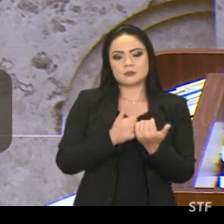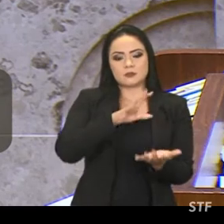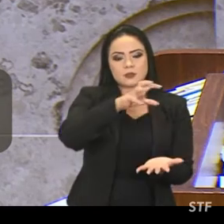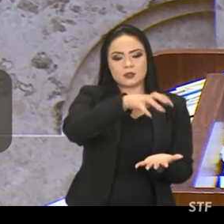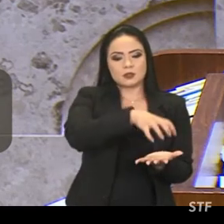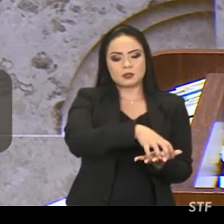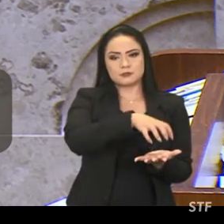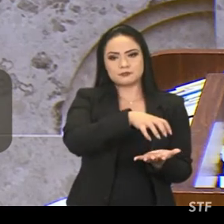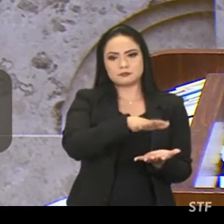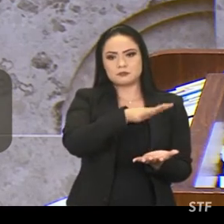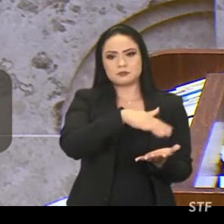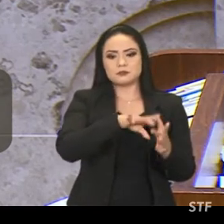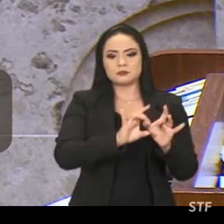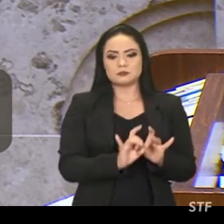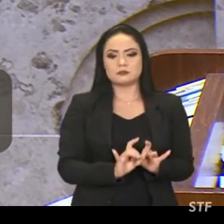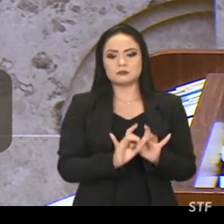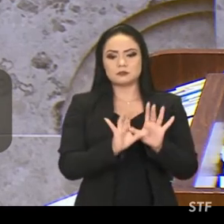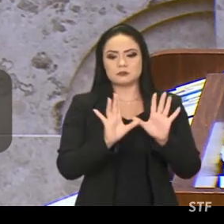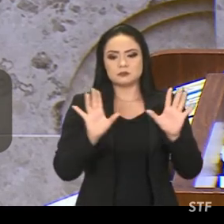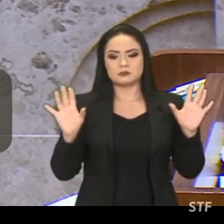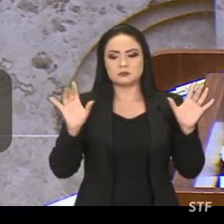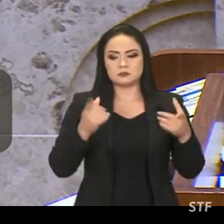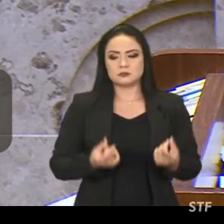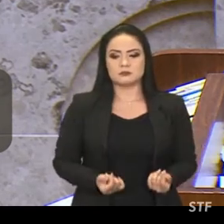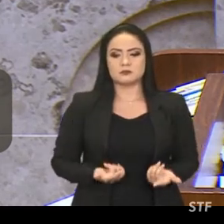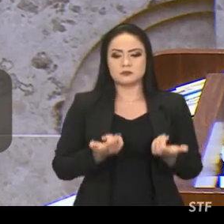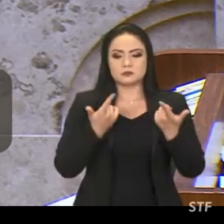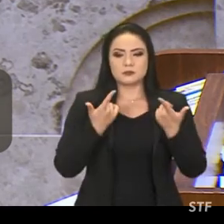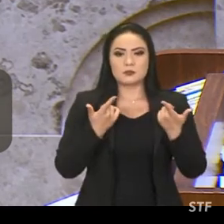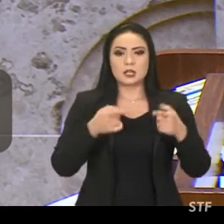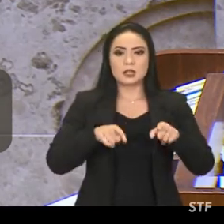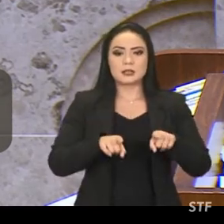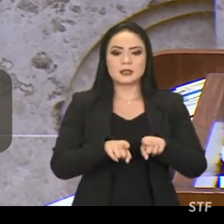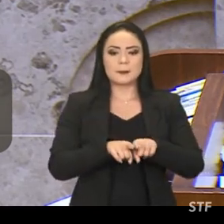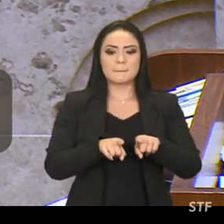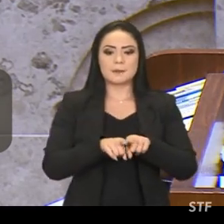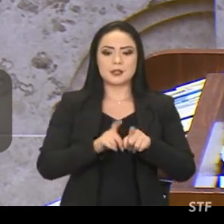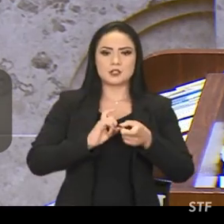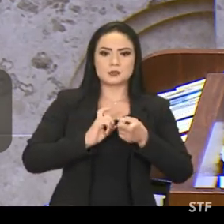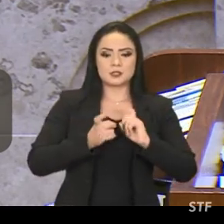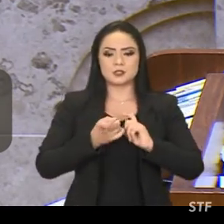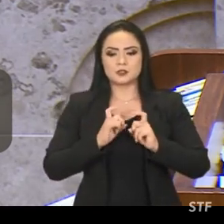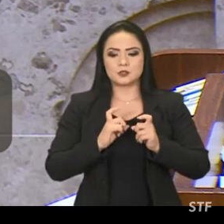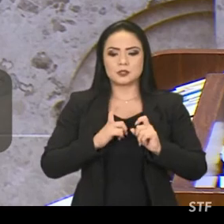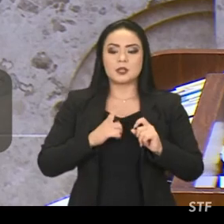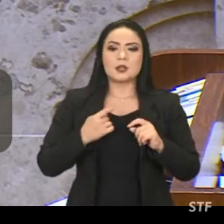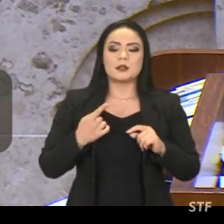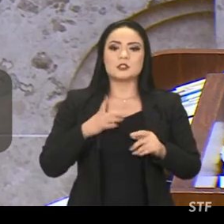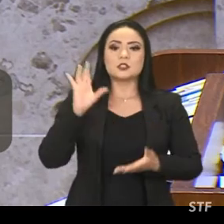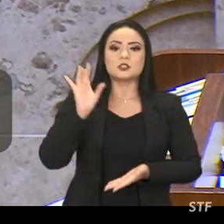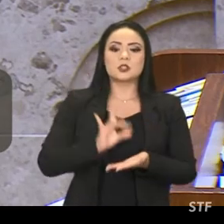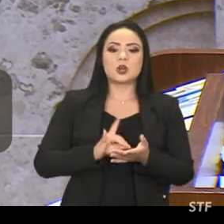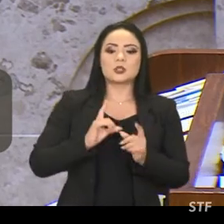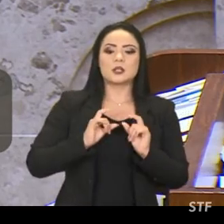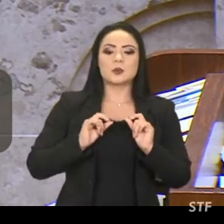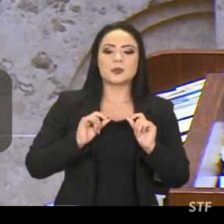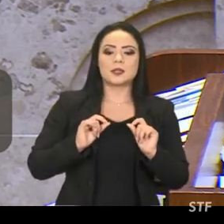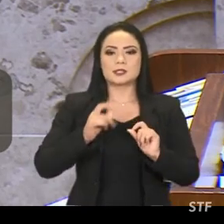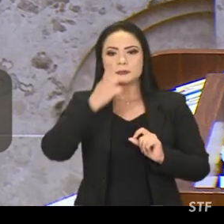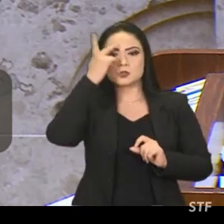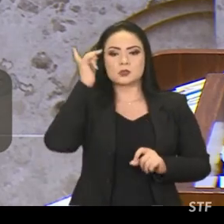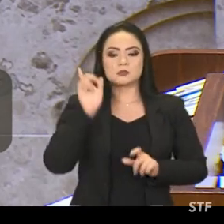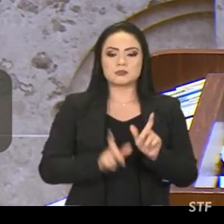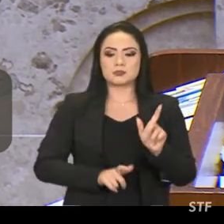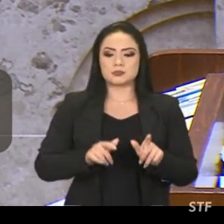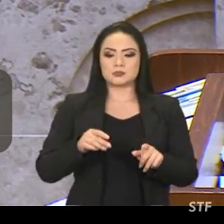com autonomia orçamentária e administrativa. Isso torna os membros do Ministério